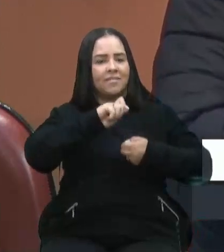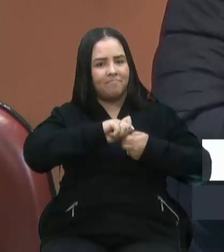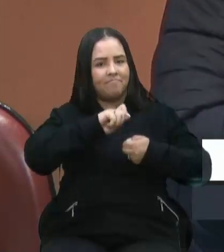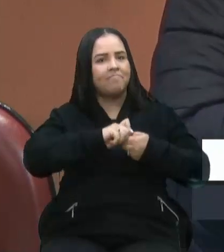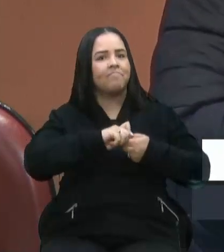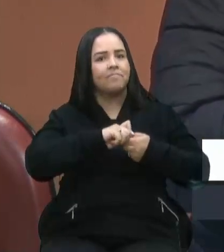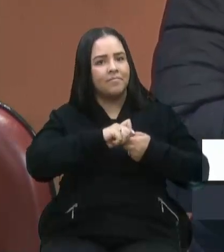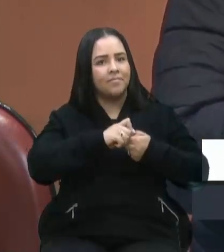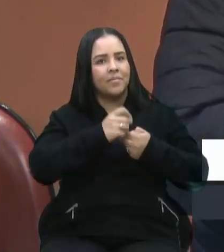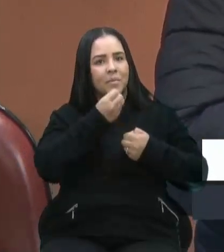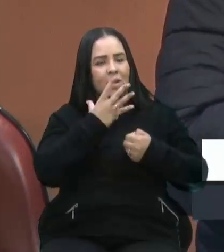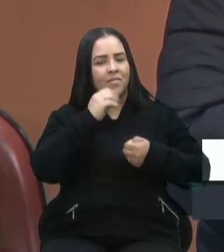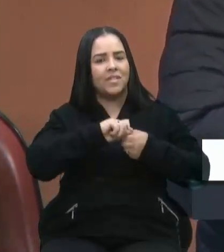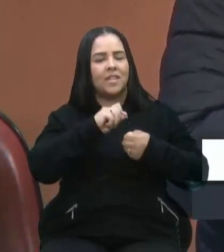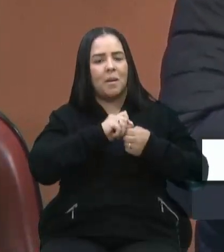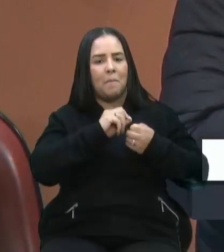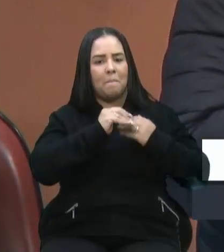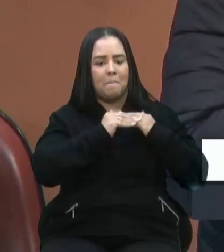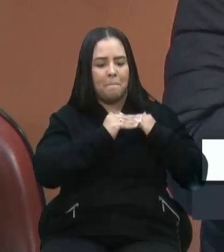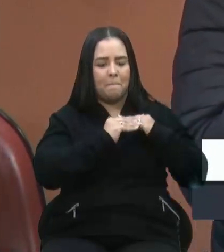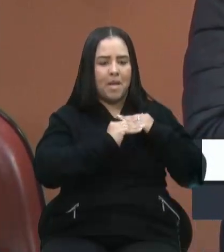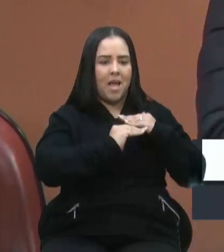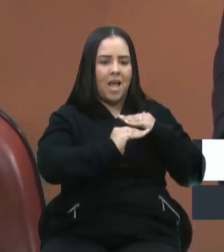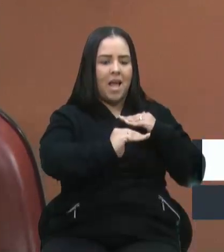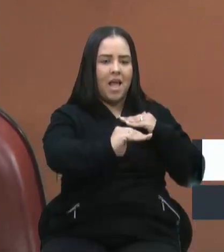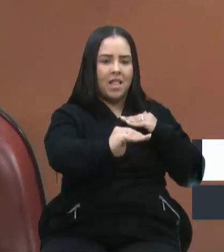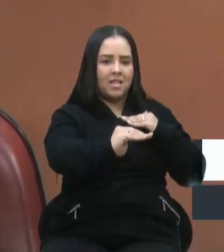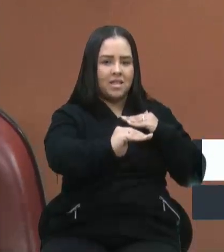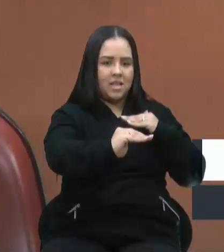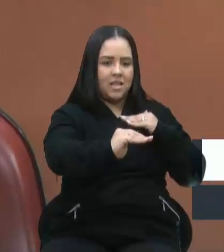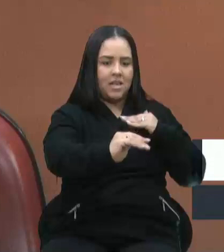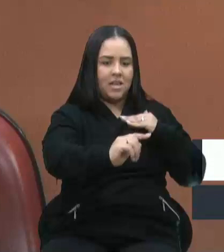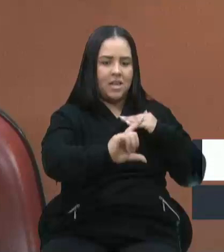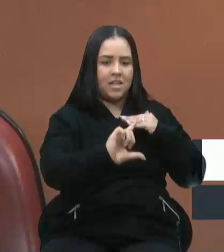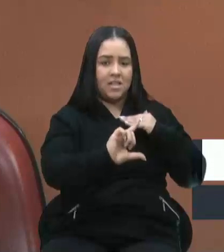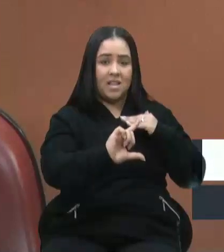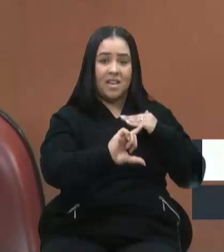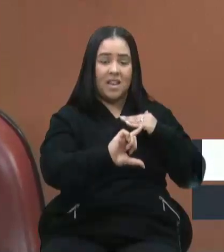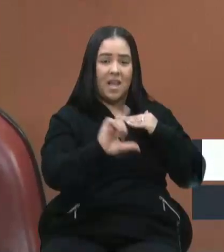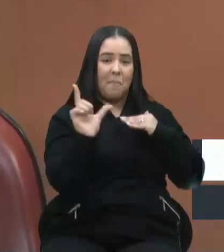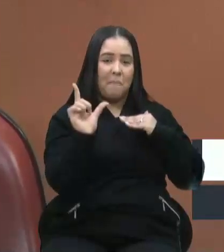feita, seja bem feita, o PAVS ele é mais barato